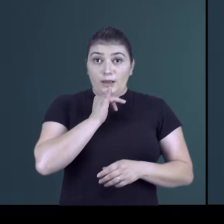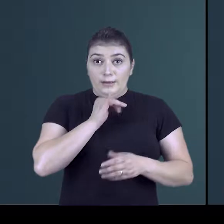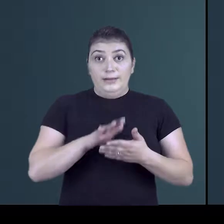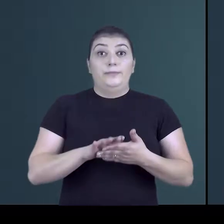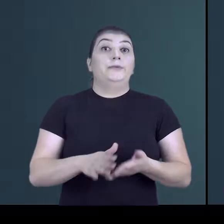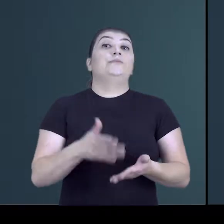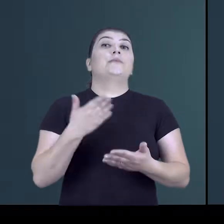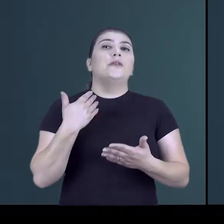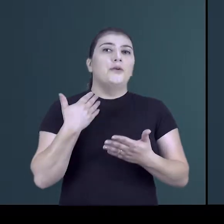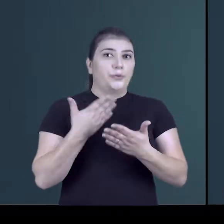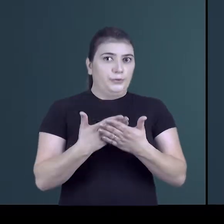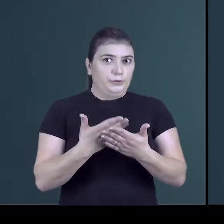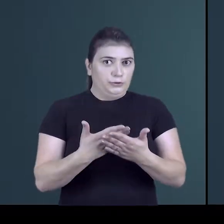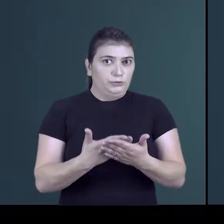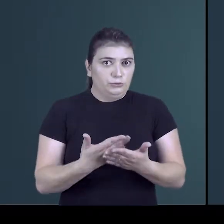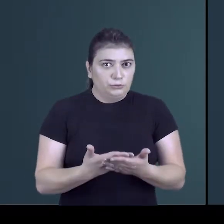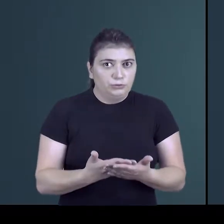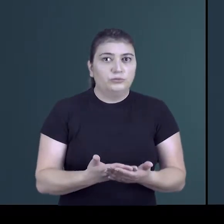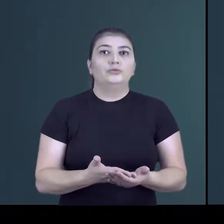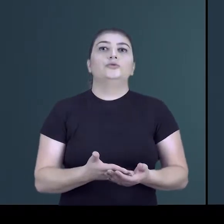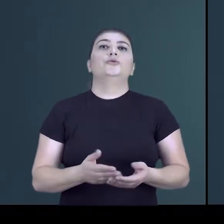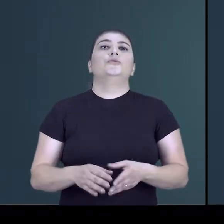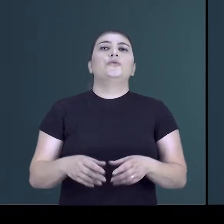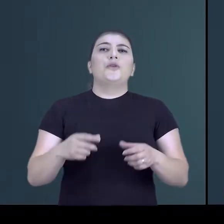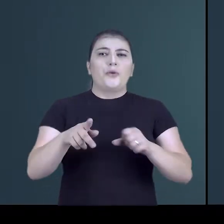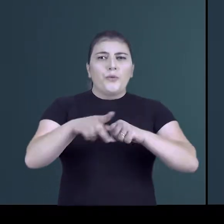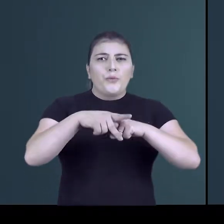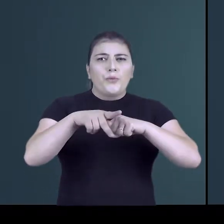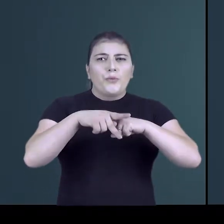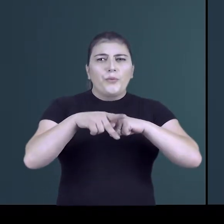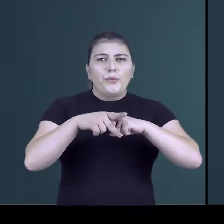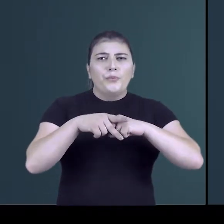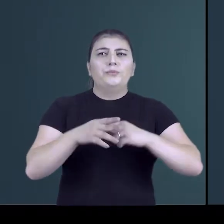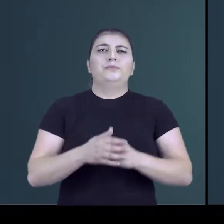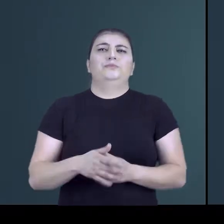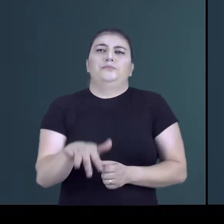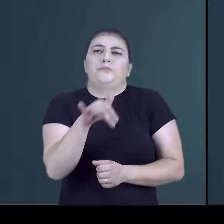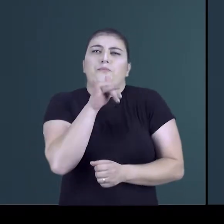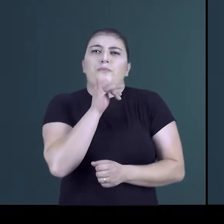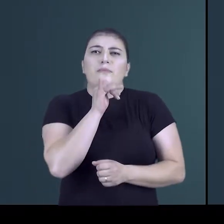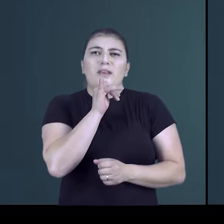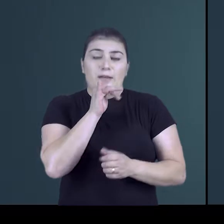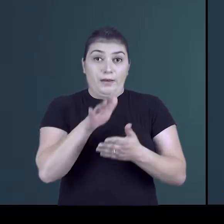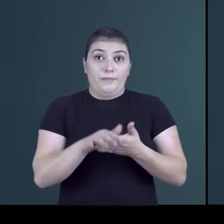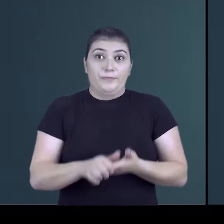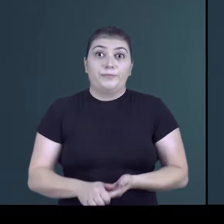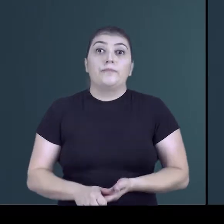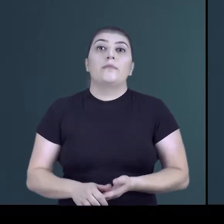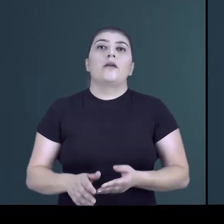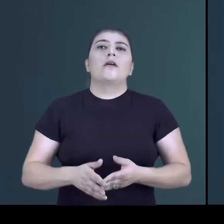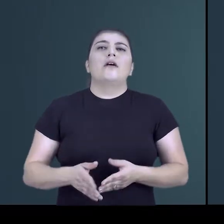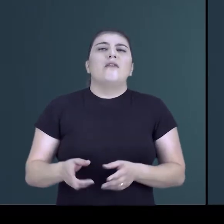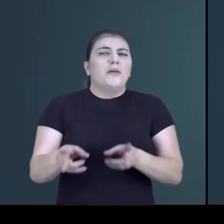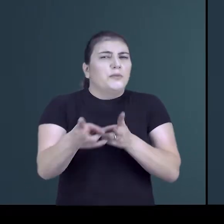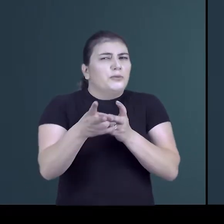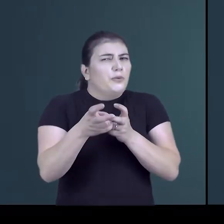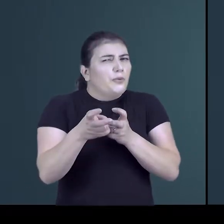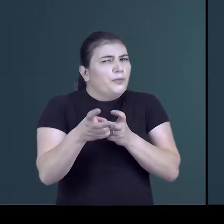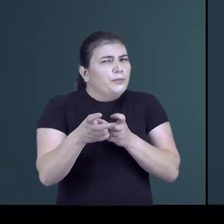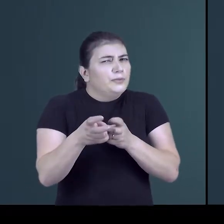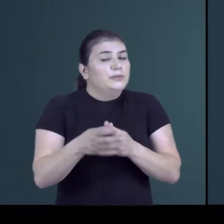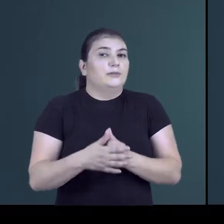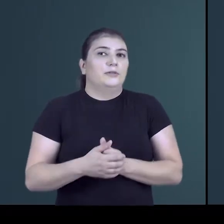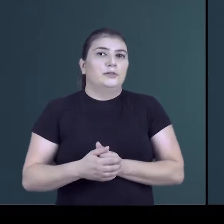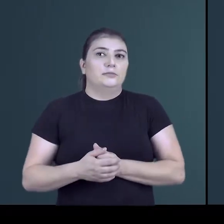É o estudo que observaremos de colocação pronominal. Por esse viés de compreensão, observem